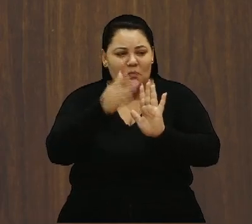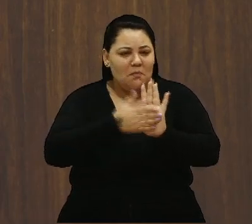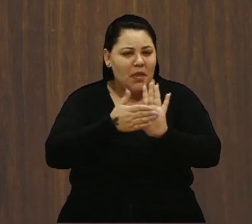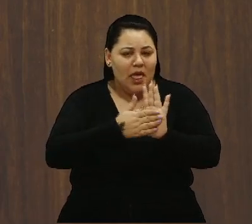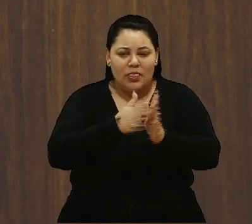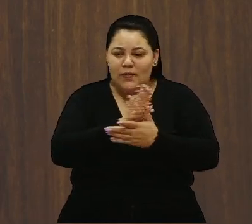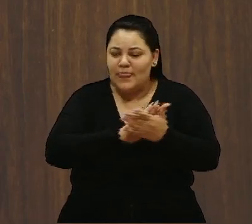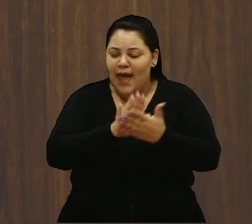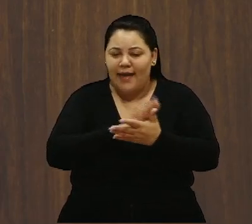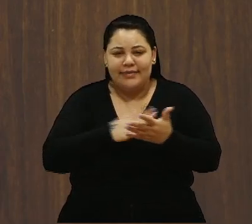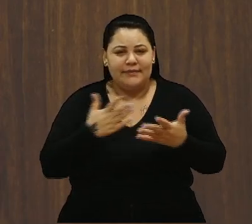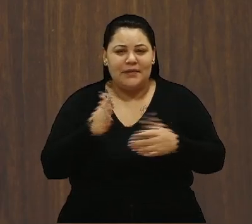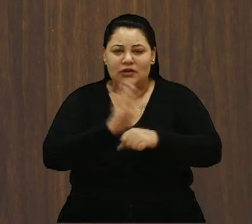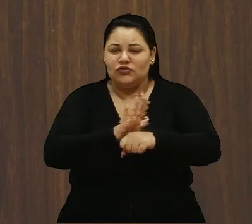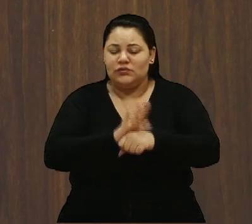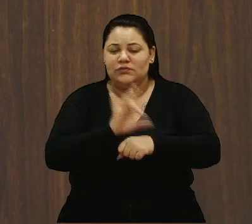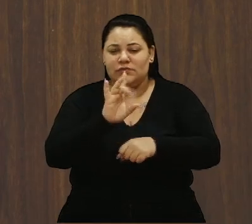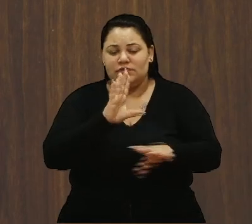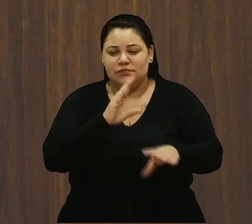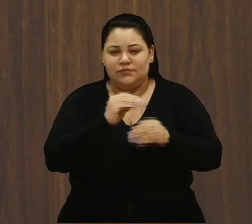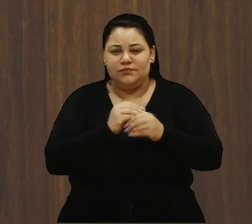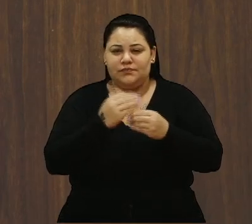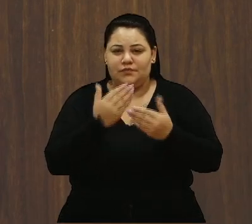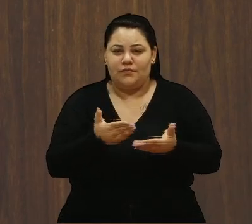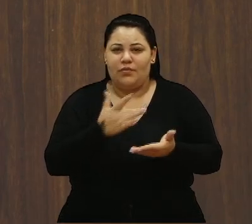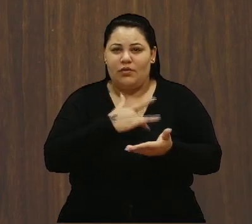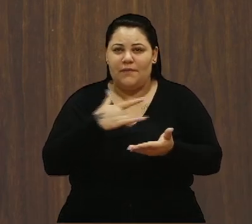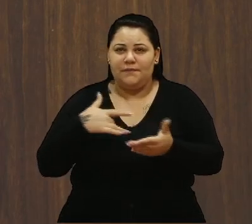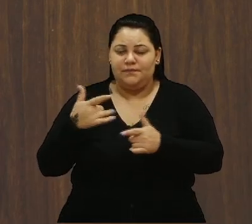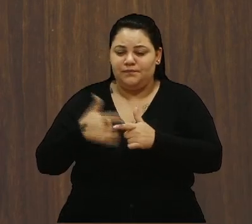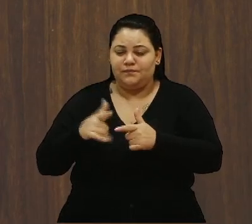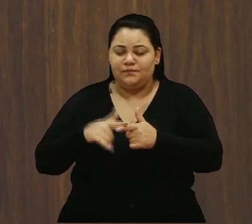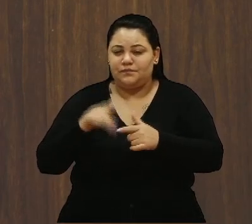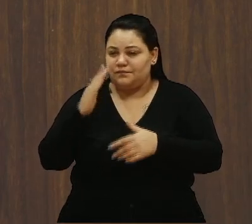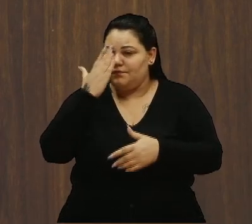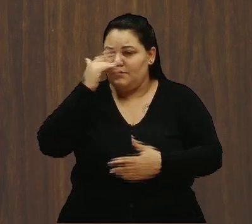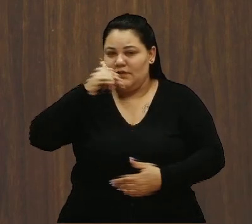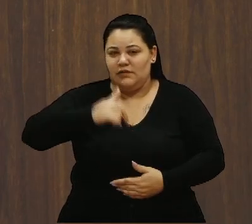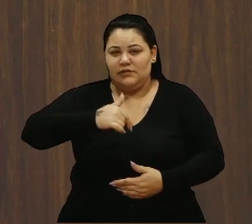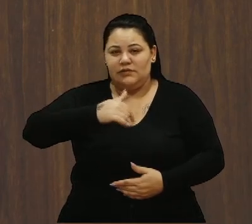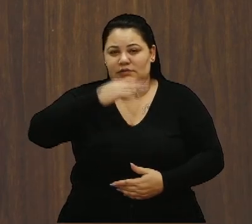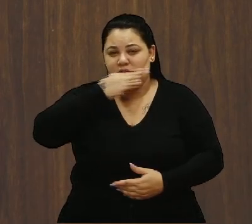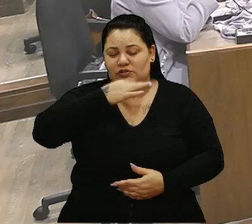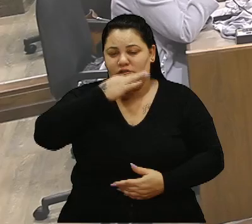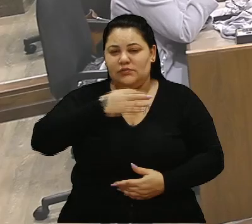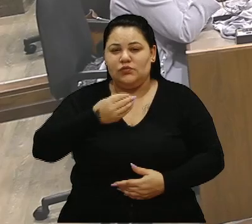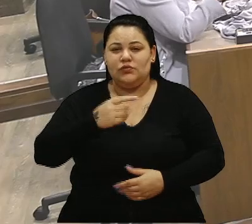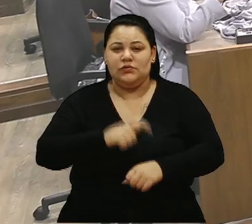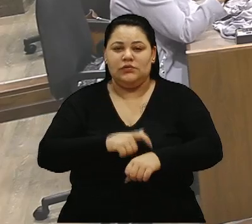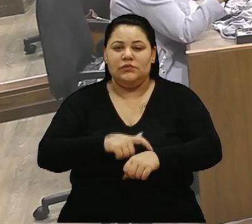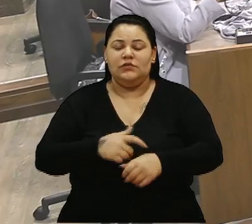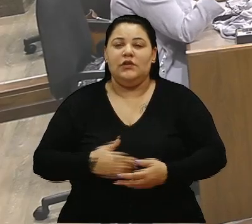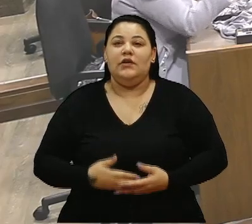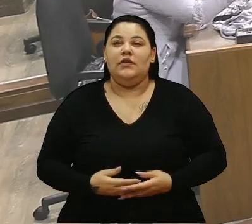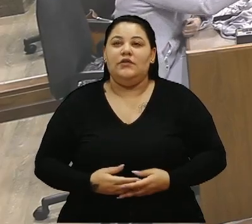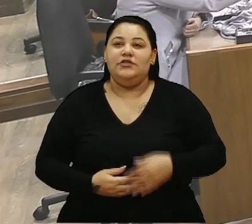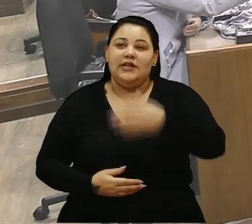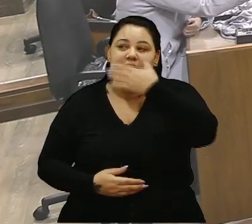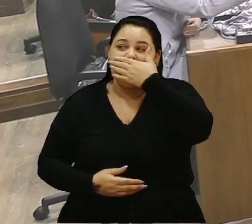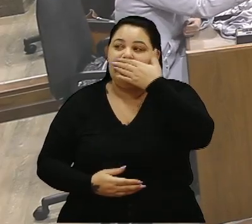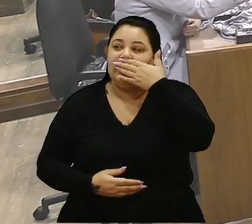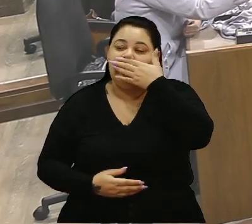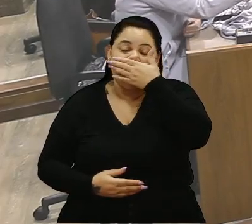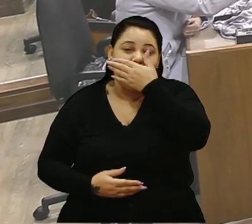Então, só para colaborar com esse problema da saúde que nós estamos enfrentando em Caxias há muito tempo, né? Obrigado, vereadora Rose. Vereadora